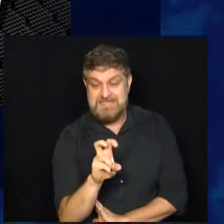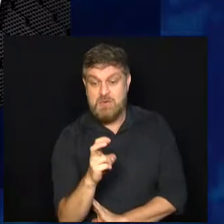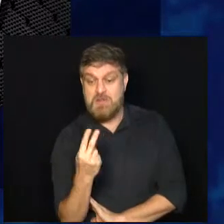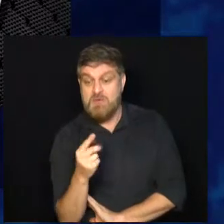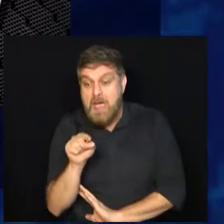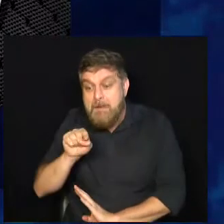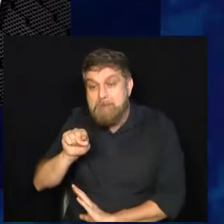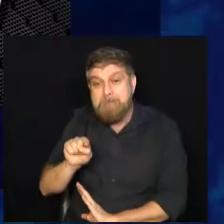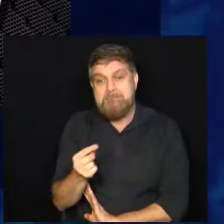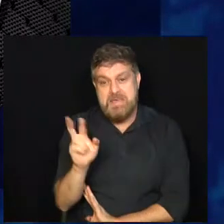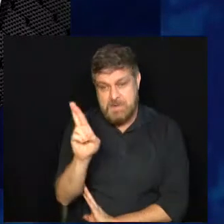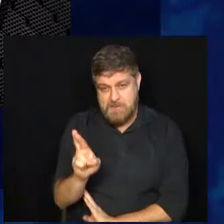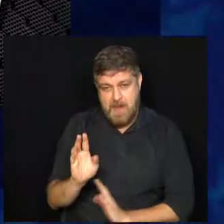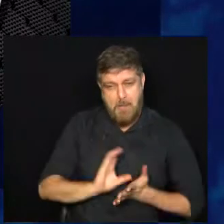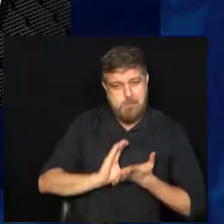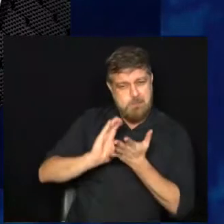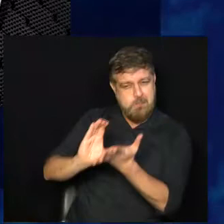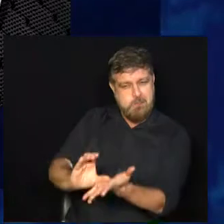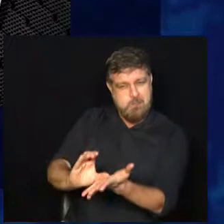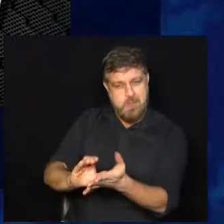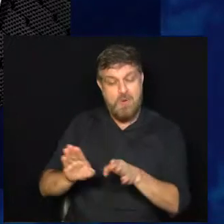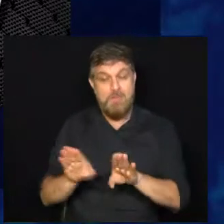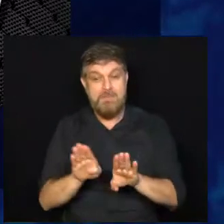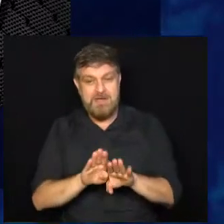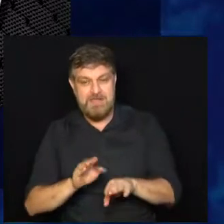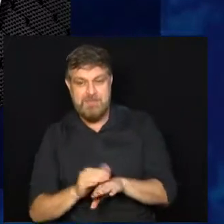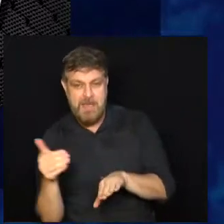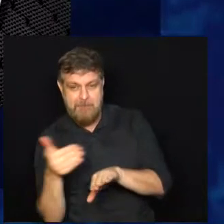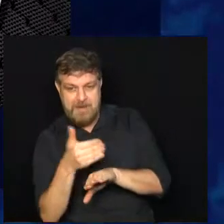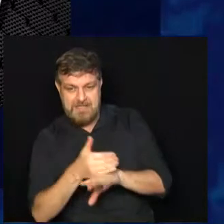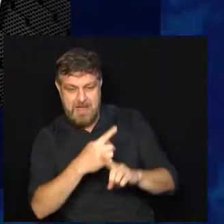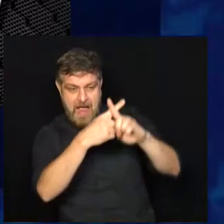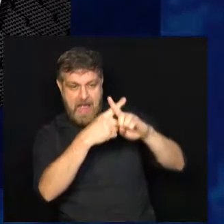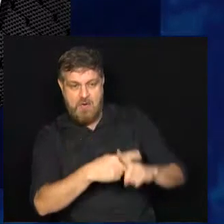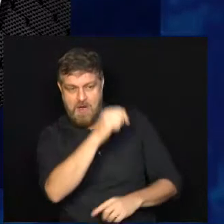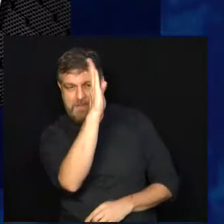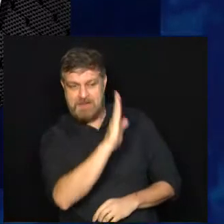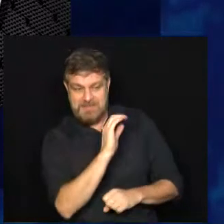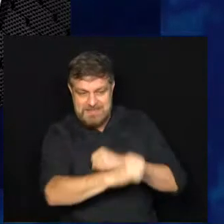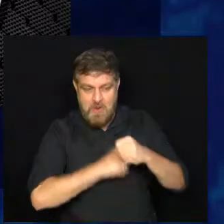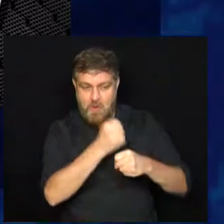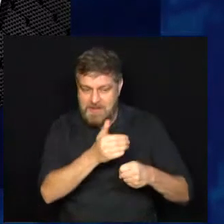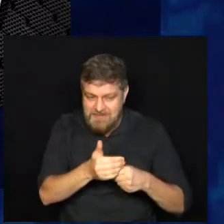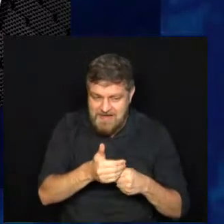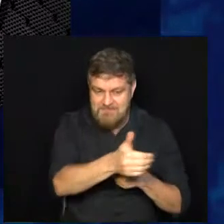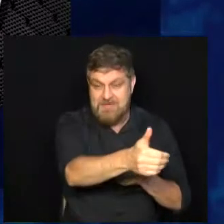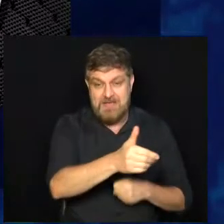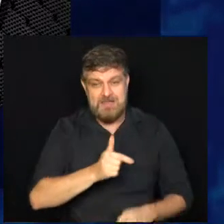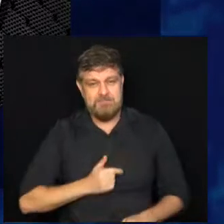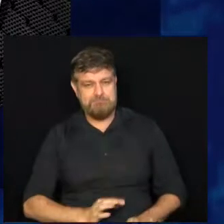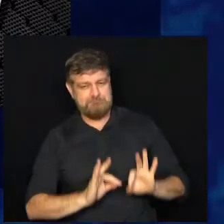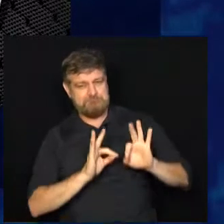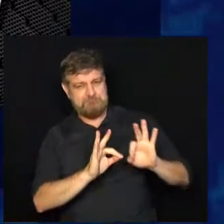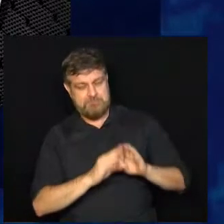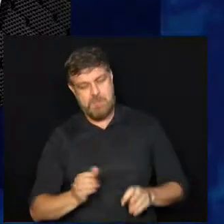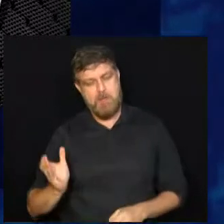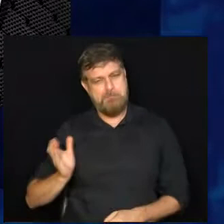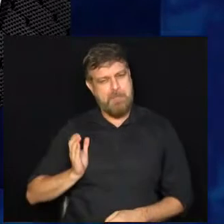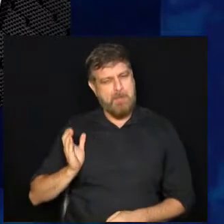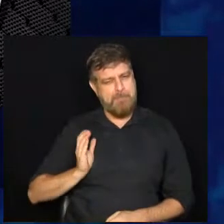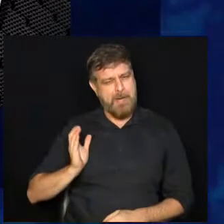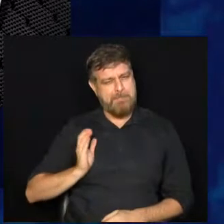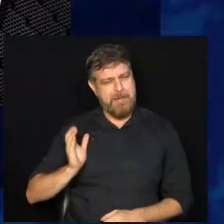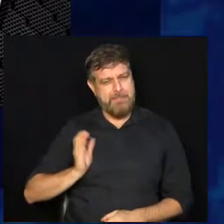mil, mais uma vaga para a Copa do Brasil do ano que vem, que é um torneio bastante rentável. Então